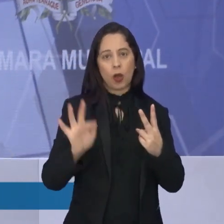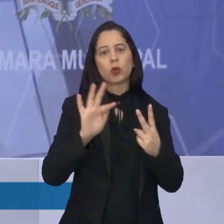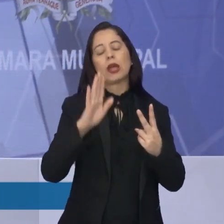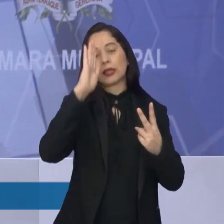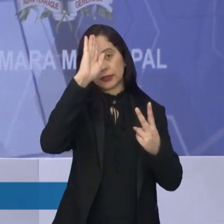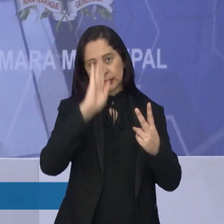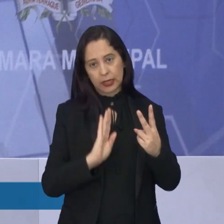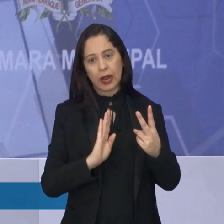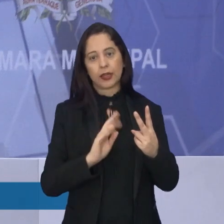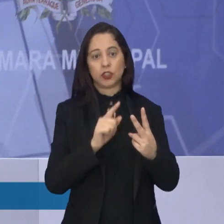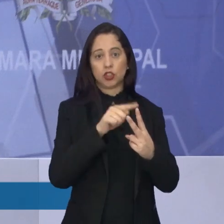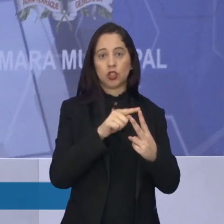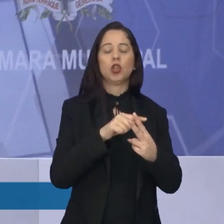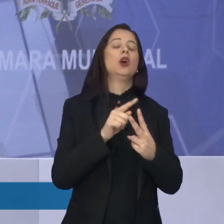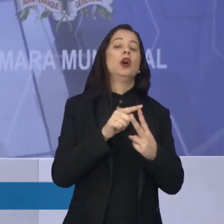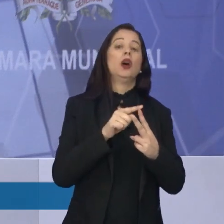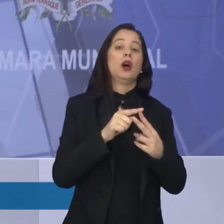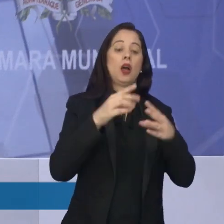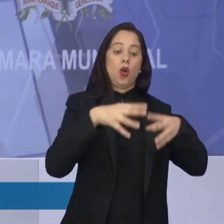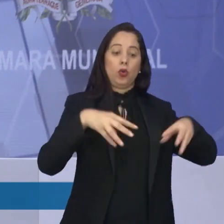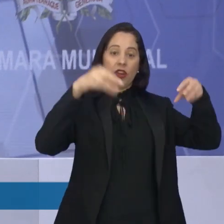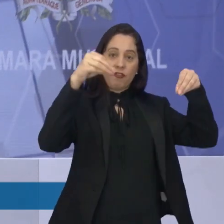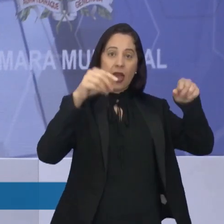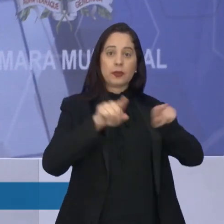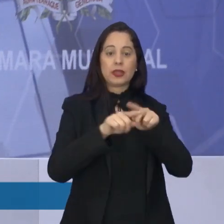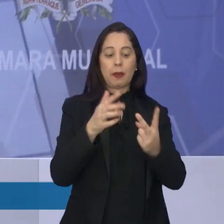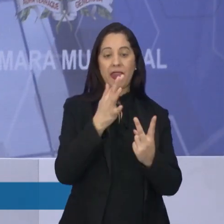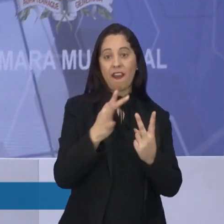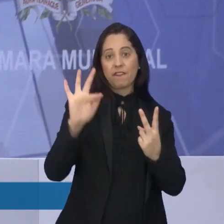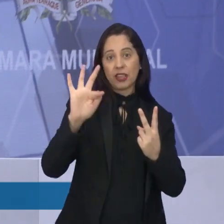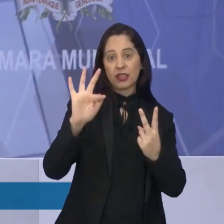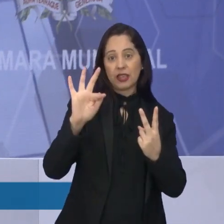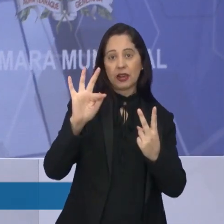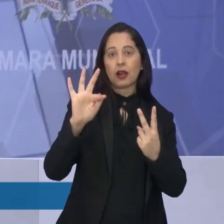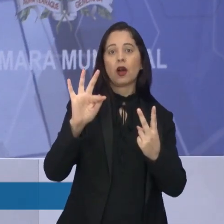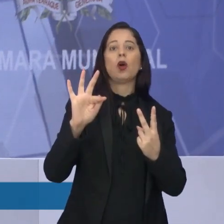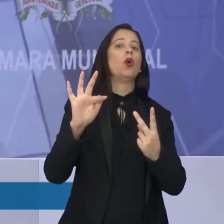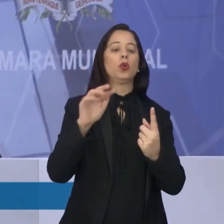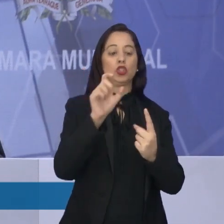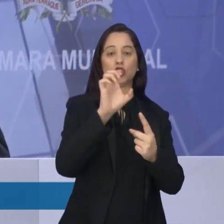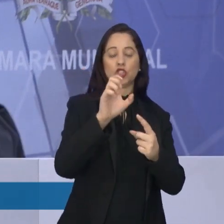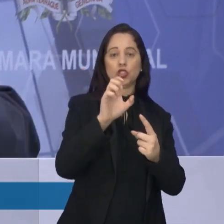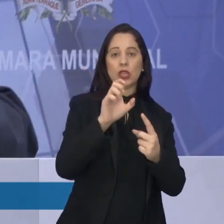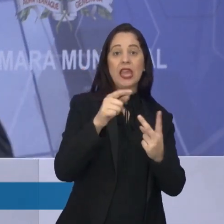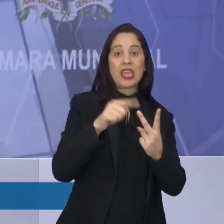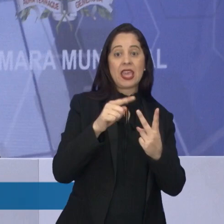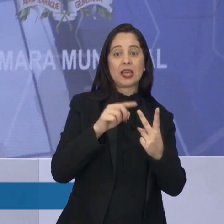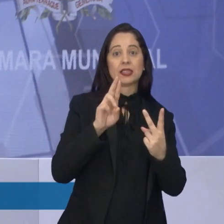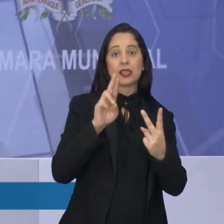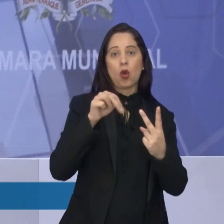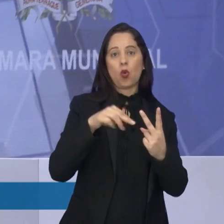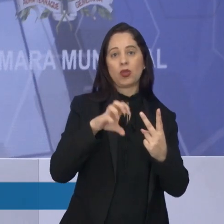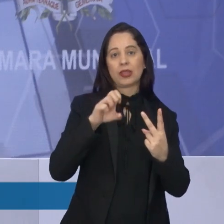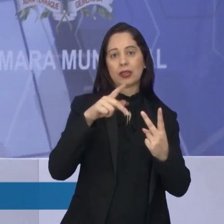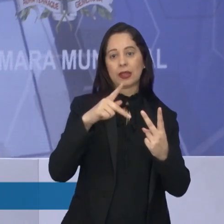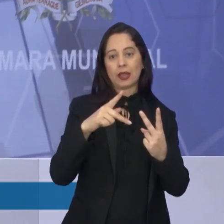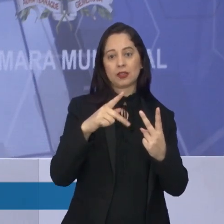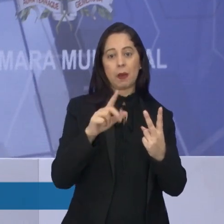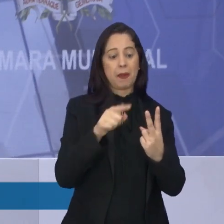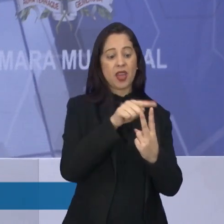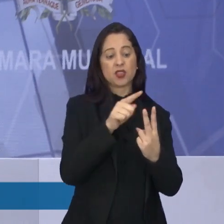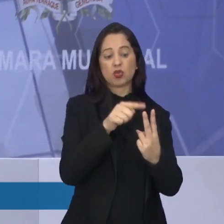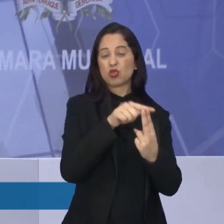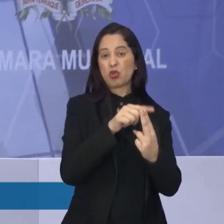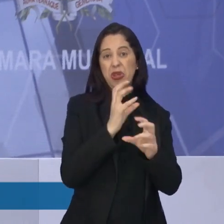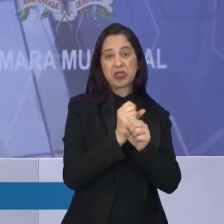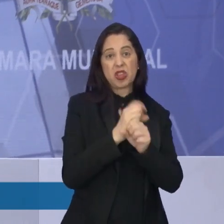públicas, a Unifesp, a Federal de São Paulo, e a Unesp, a Estadual Paulista, mas juntas elas têm pouco mais